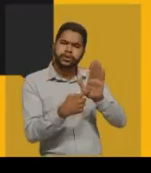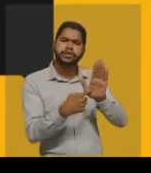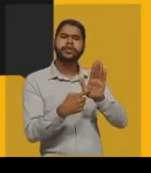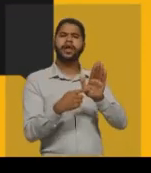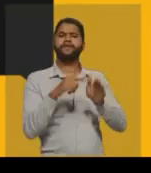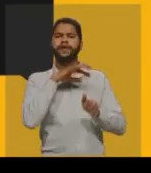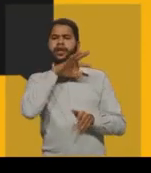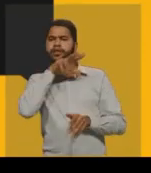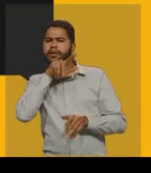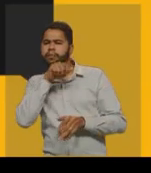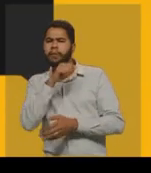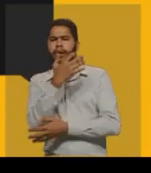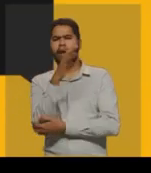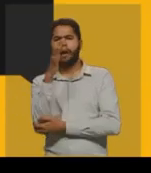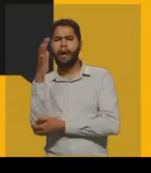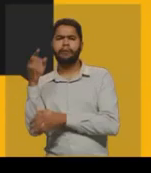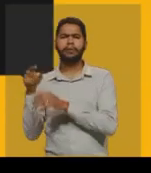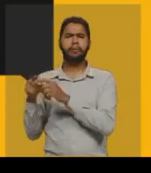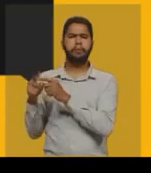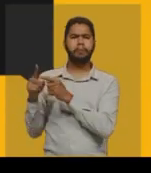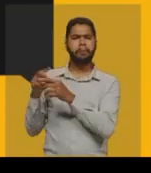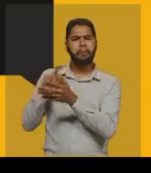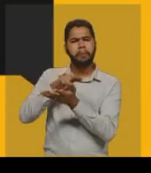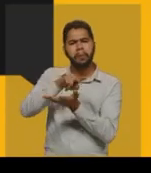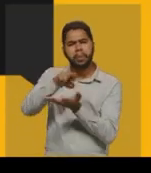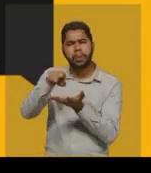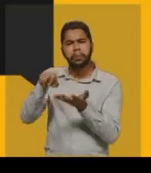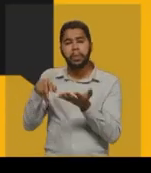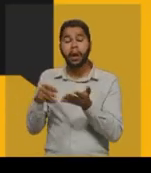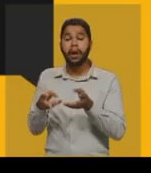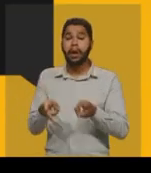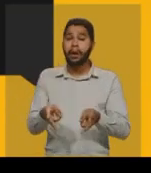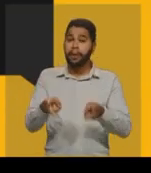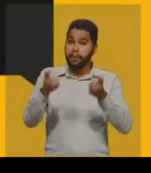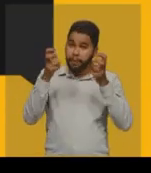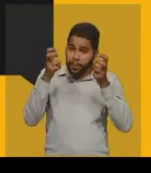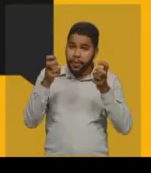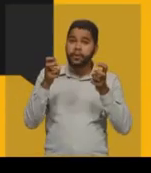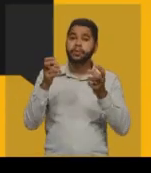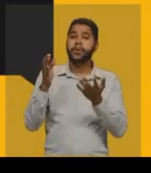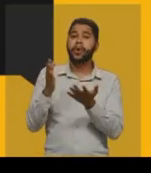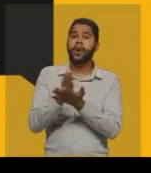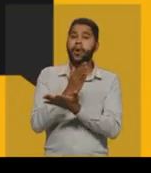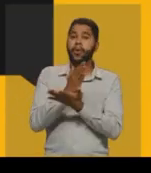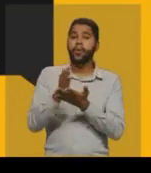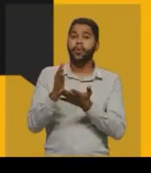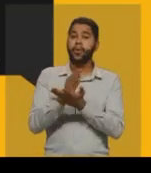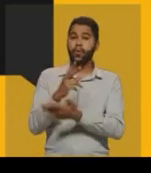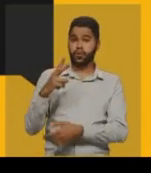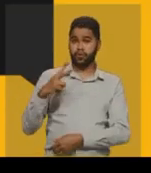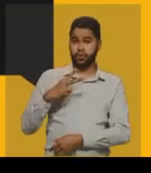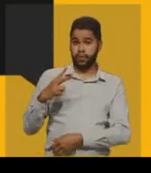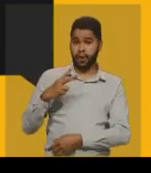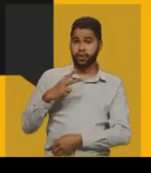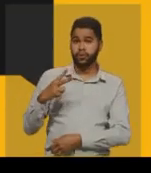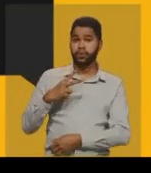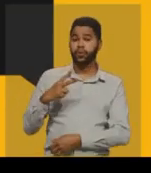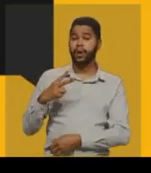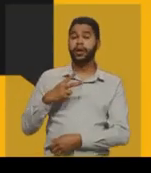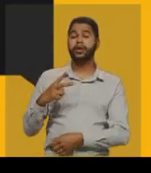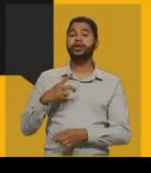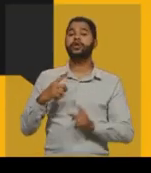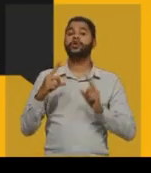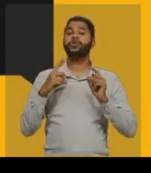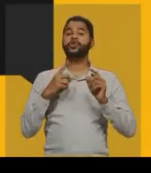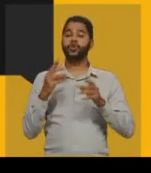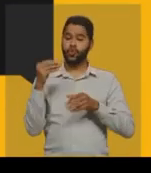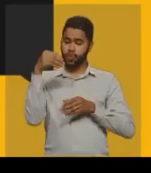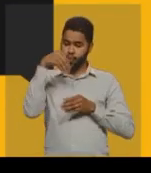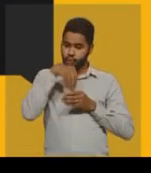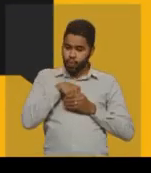ele classificar, ele percebeu que alguns seres particulares, eles tinham neles, formatando aquele